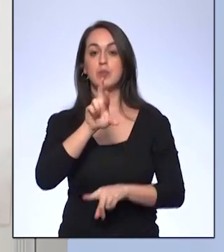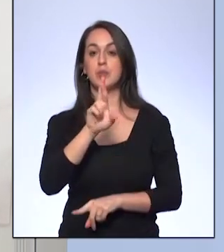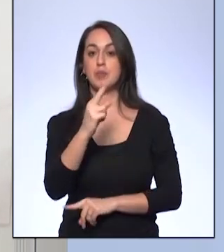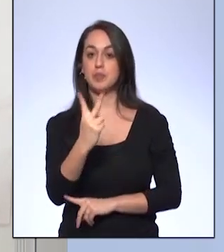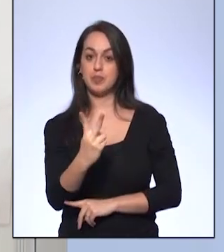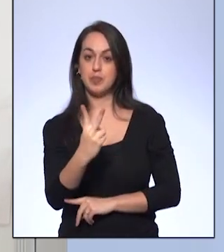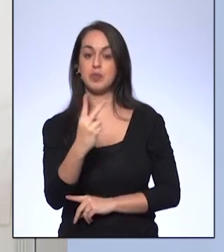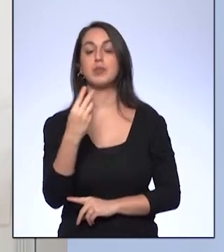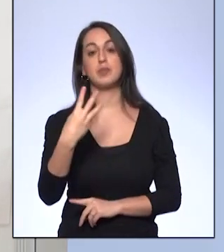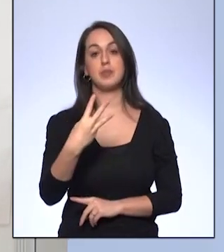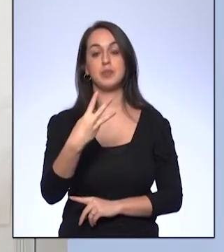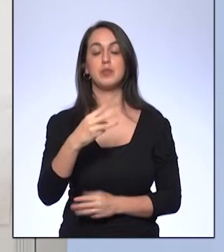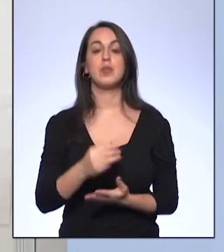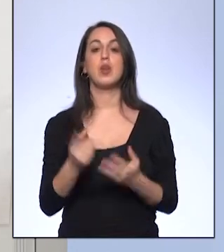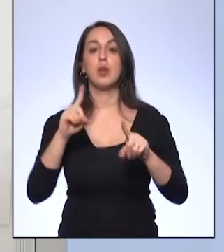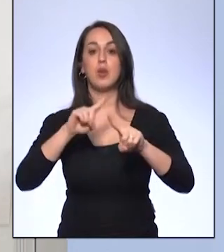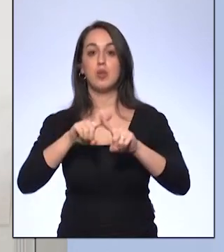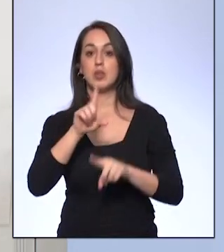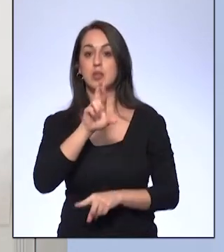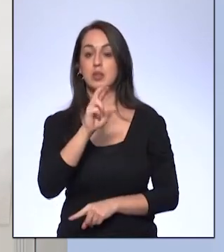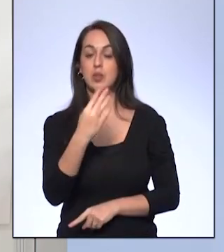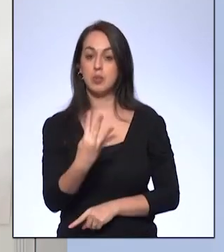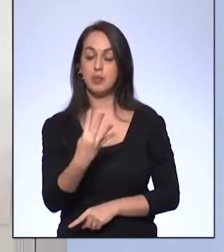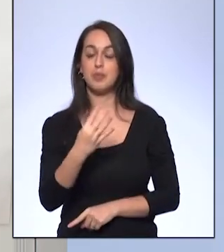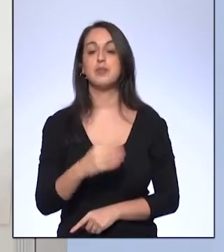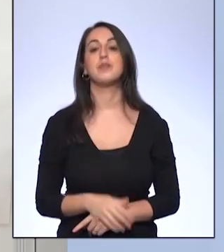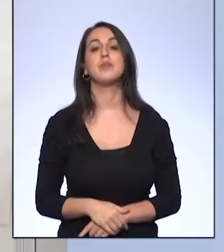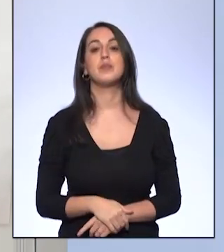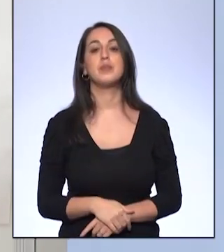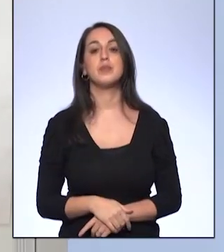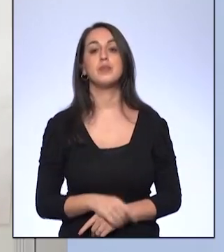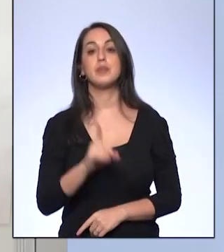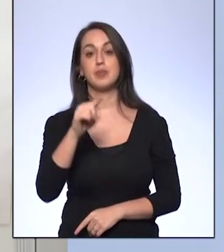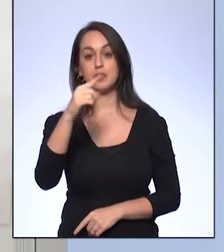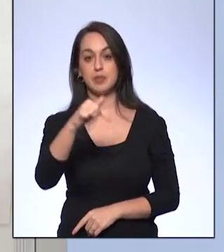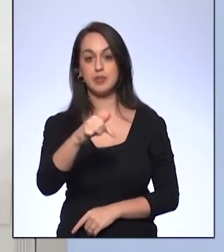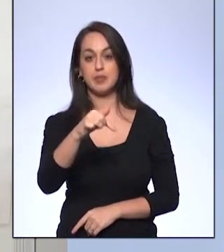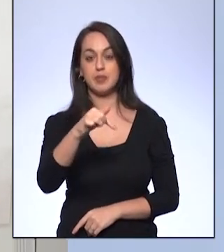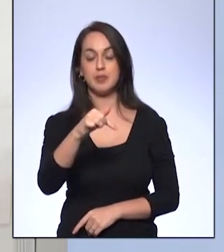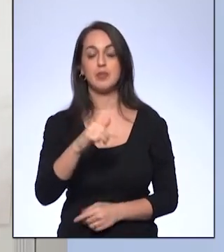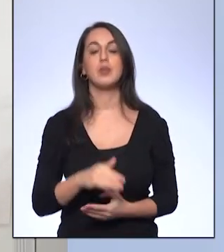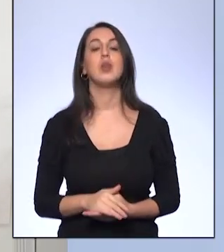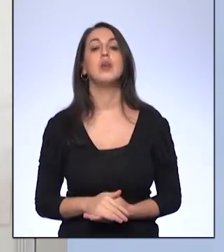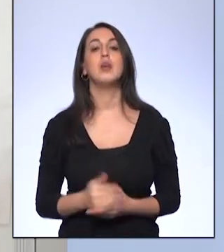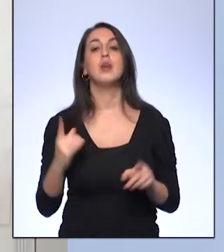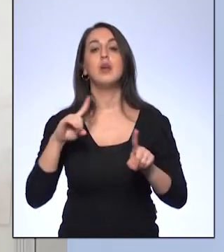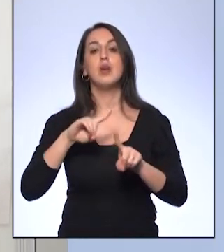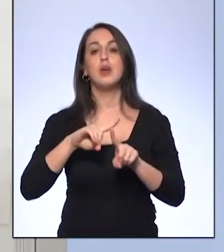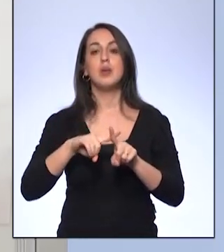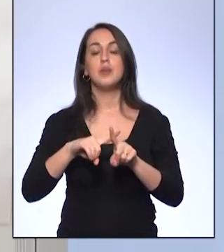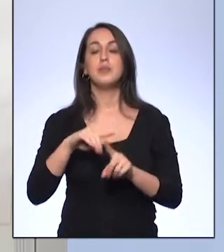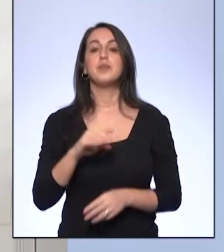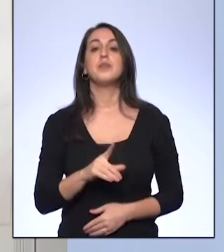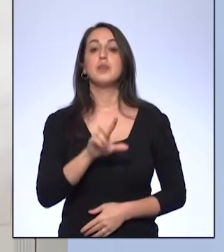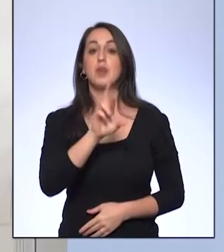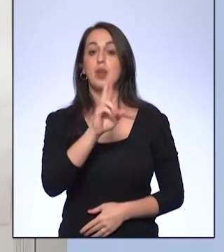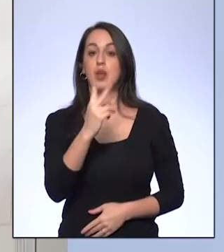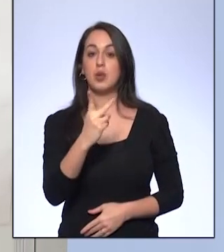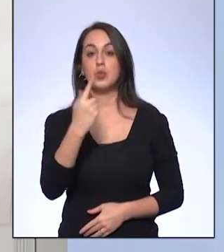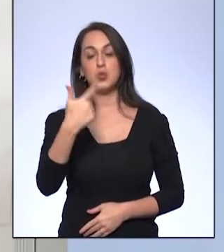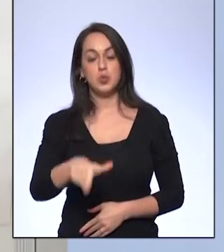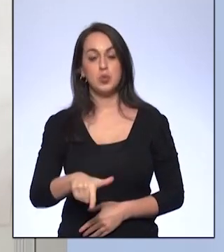R2, que é 3, vezes R4, que é 7. Mais R1 de